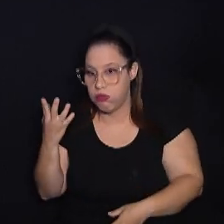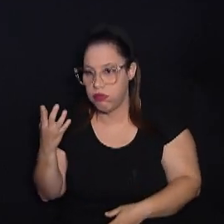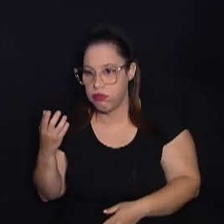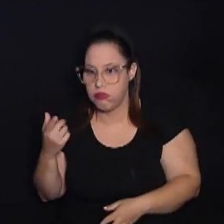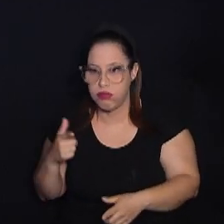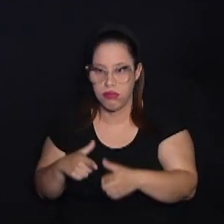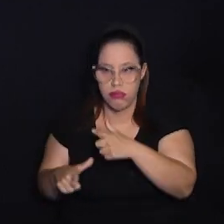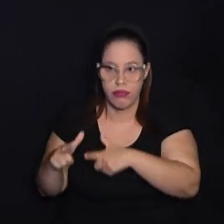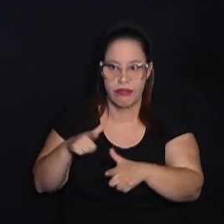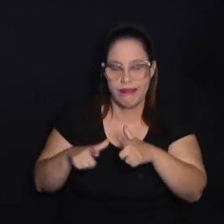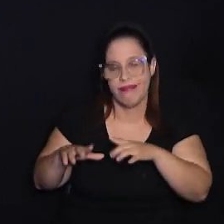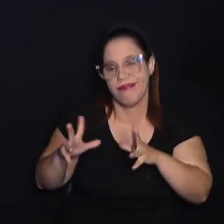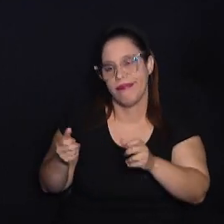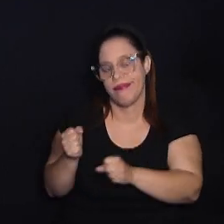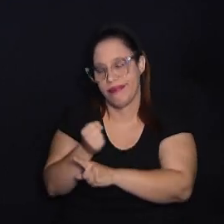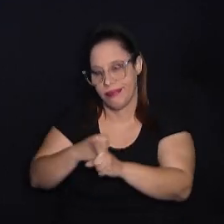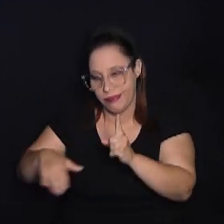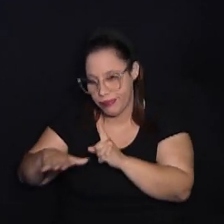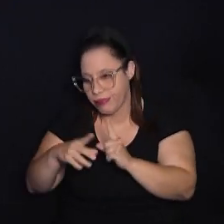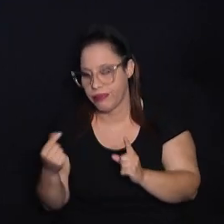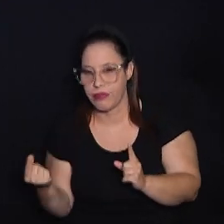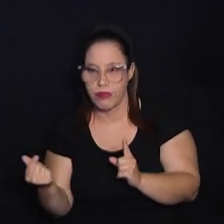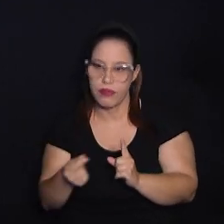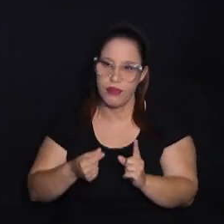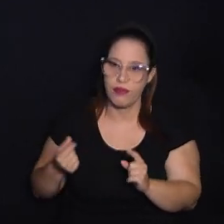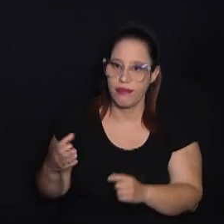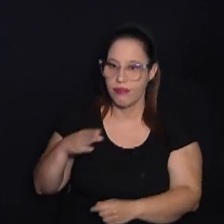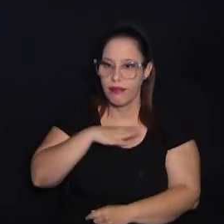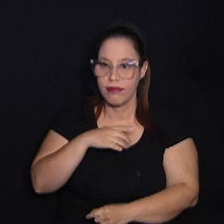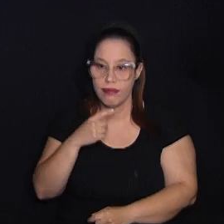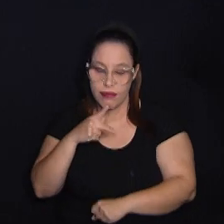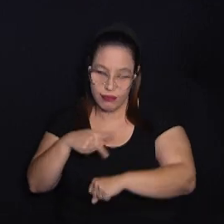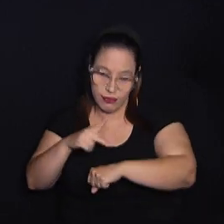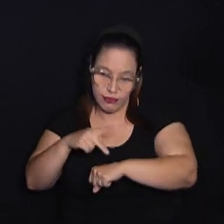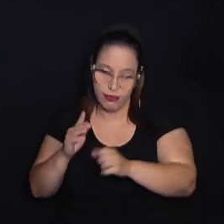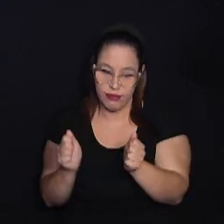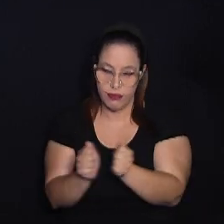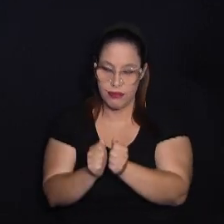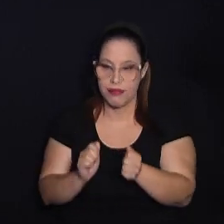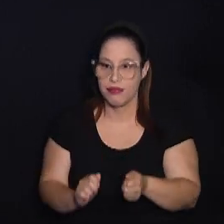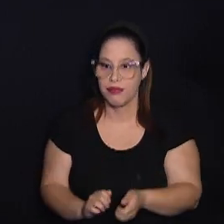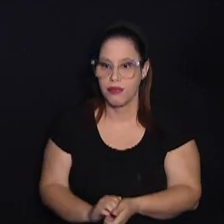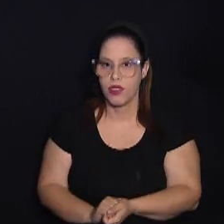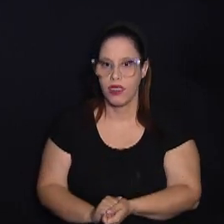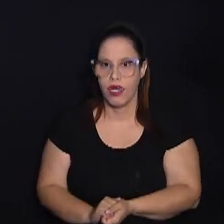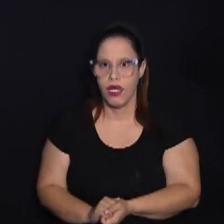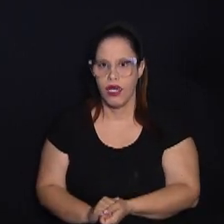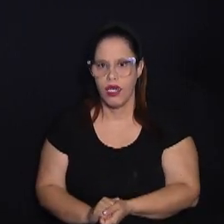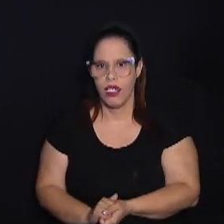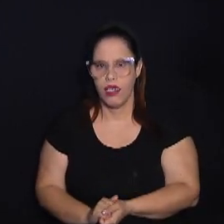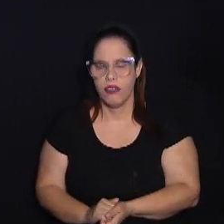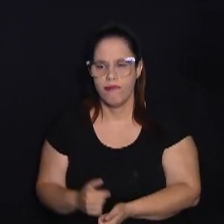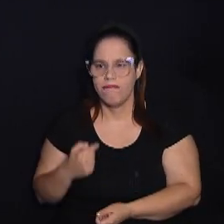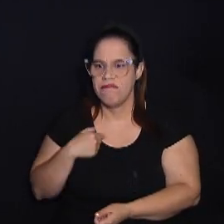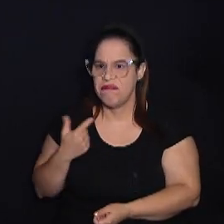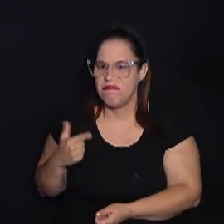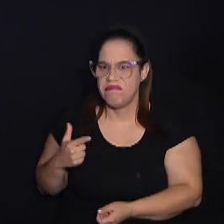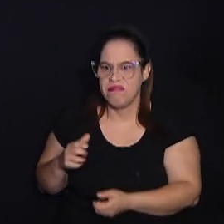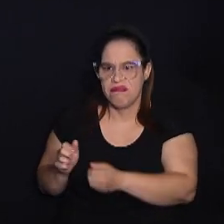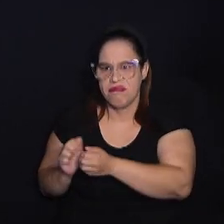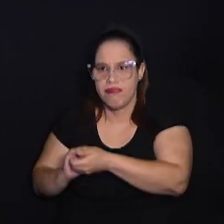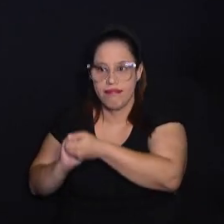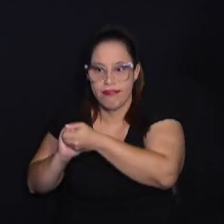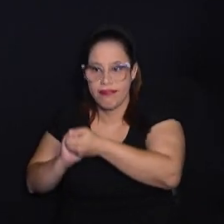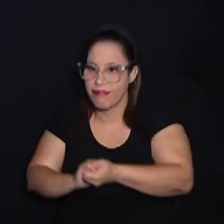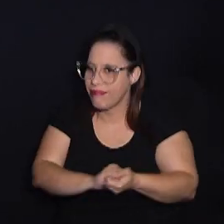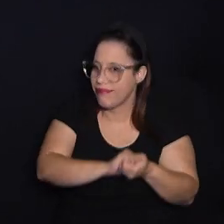e toda a nossa sociedade e economia da cidade e do país. Eu não poderia deixar aqui de cumprimentar, nós estamos aqui